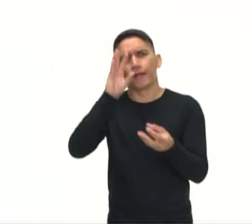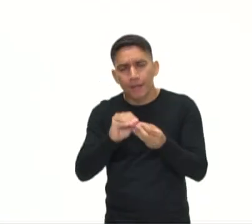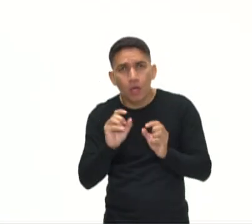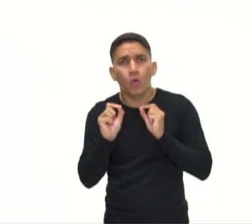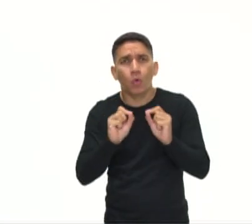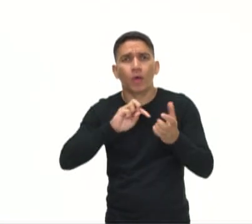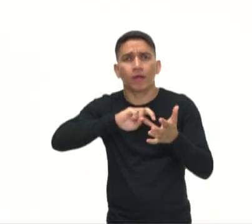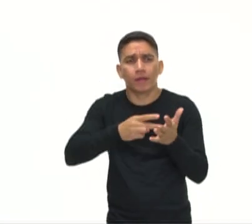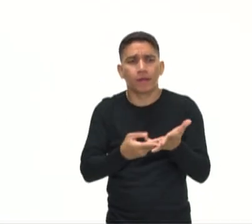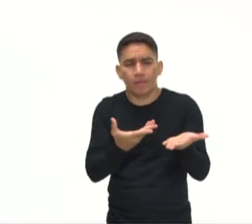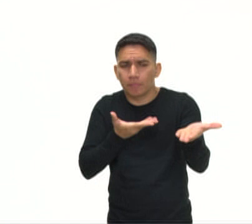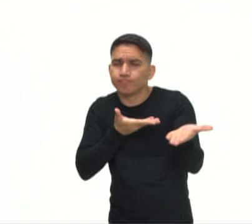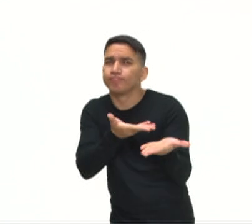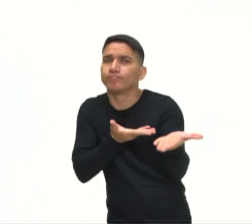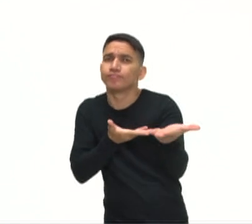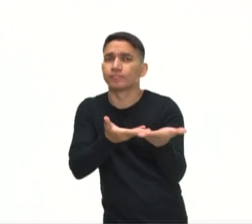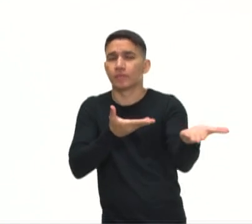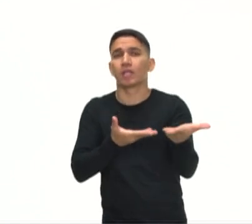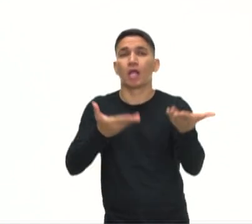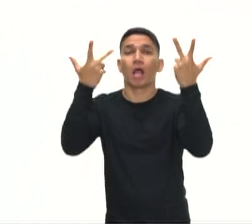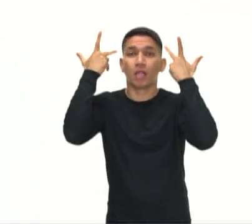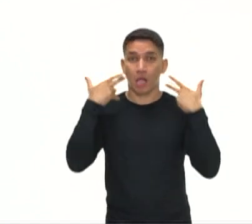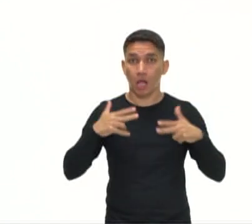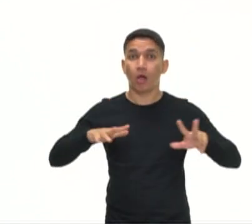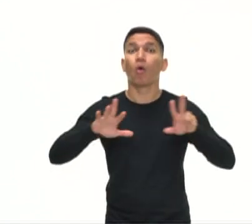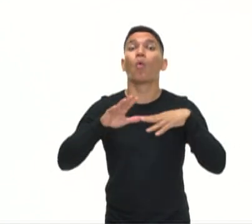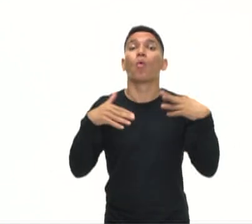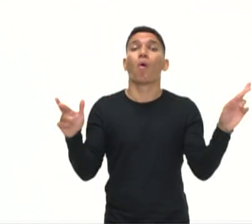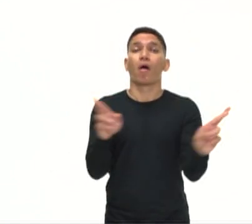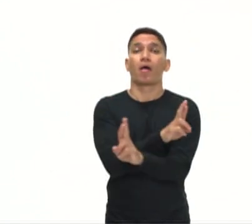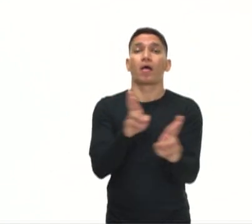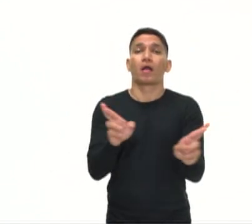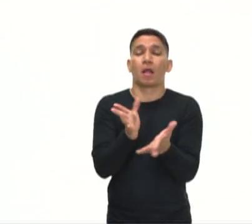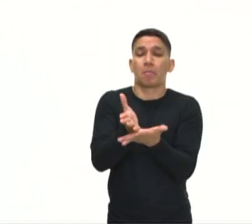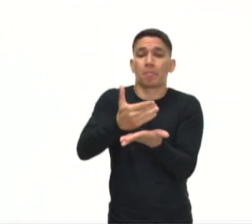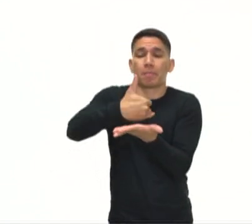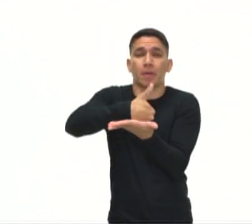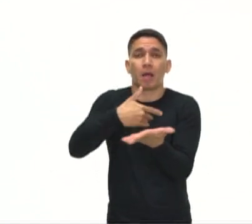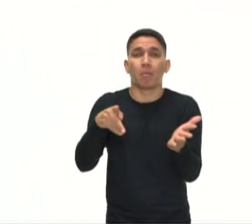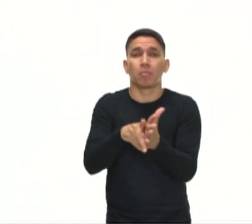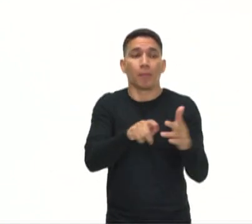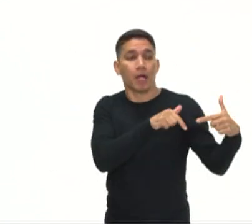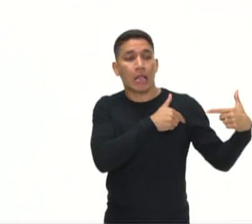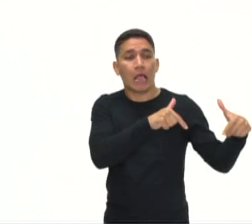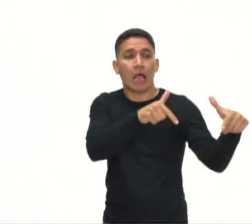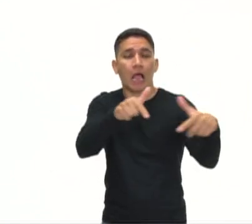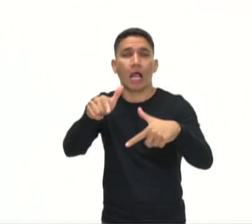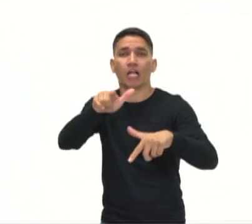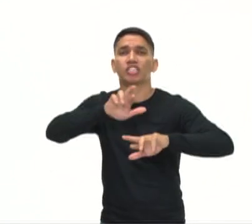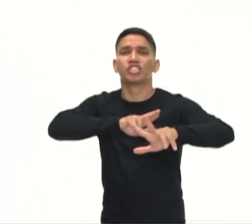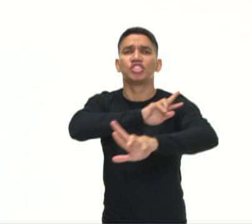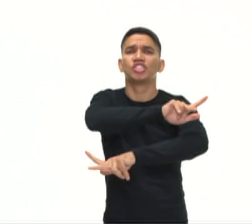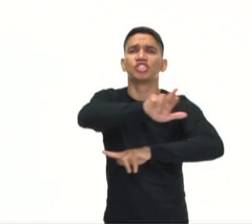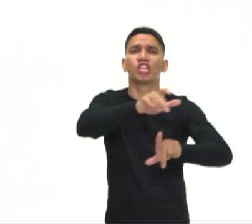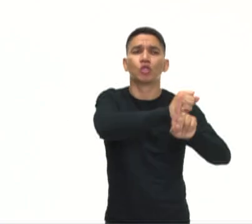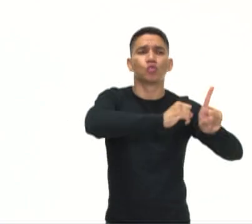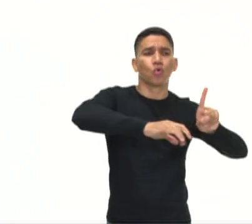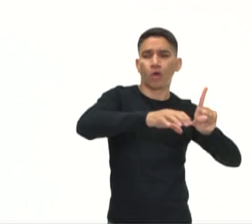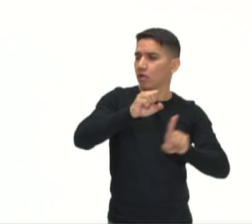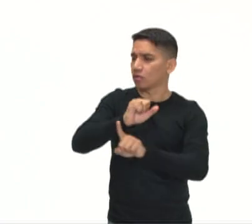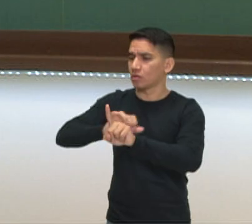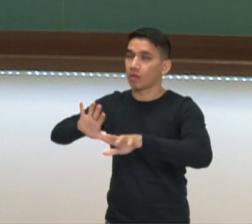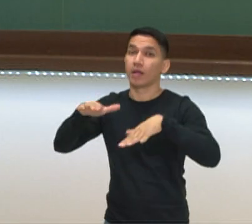essa solidariedade orgânica e a sua relação com a divisão do trabalho nas diferentes sociedades.